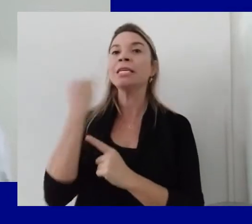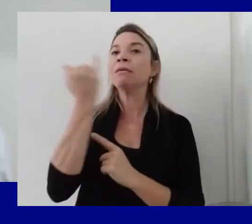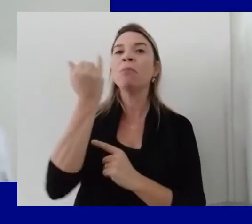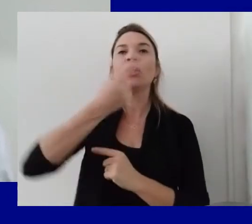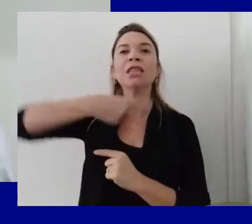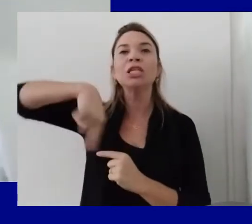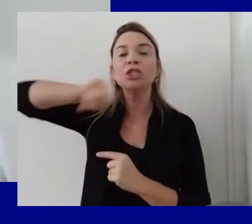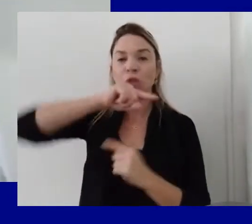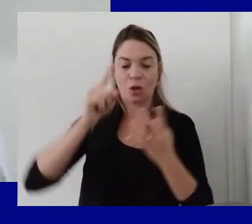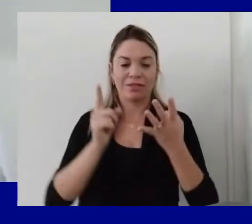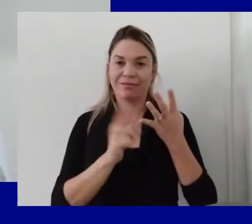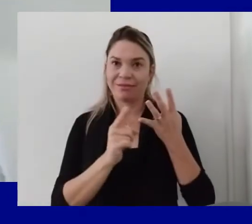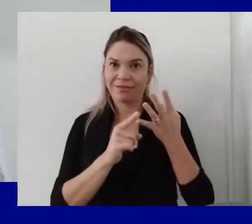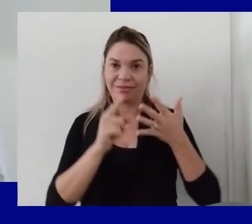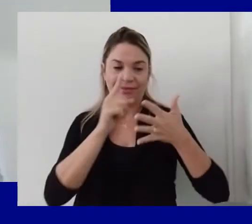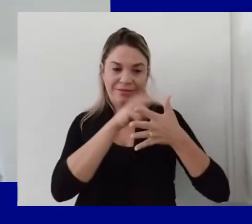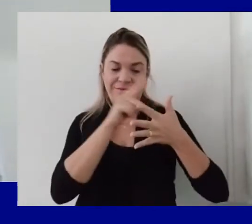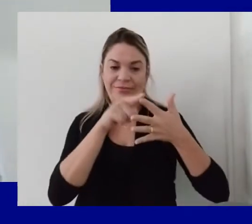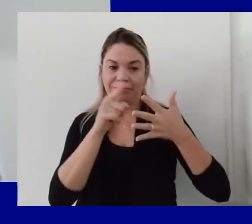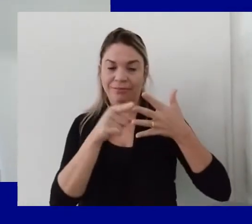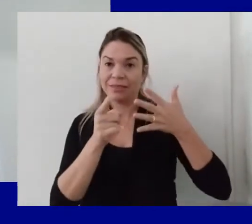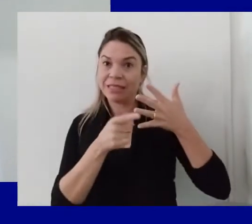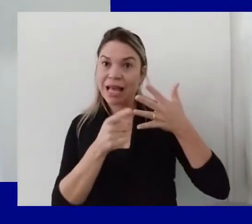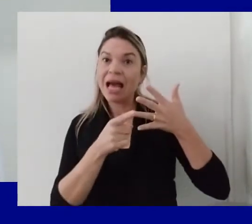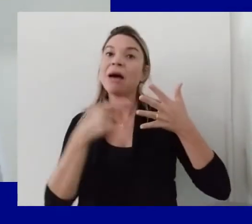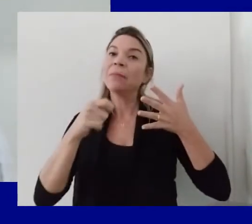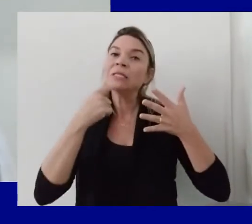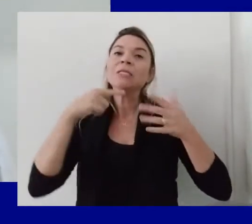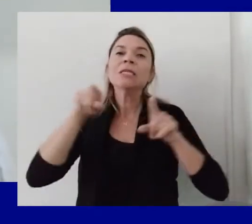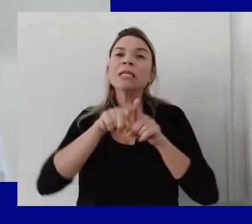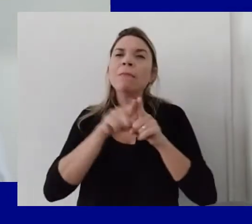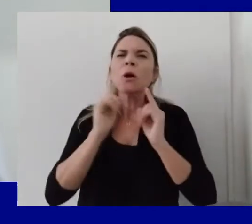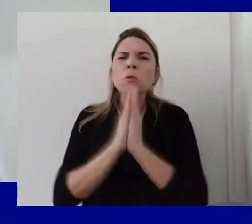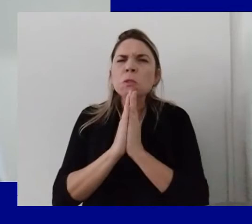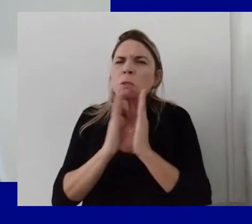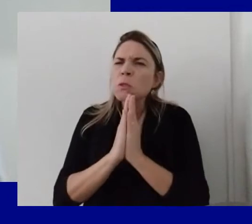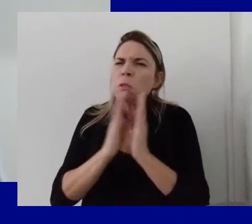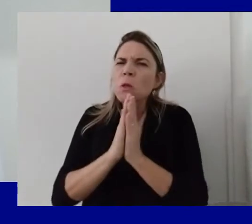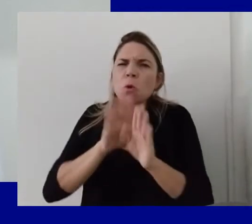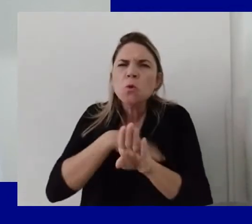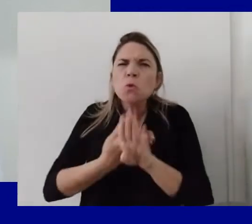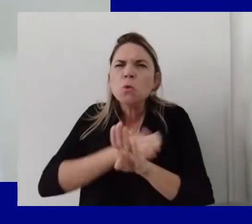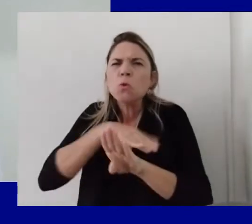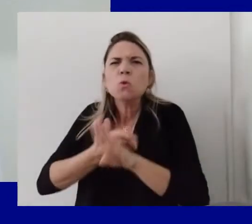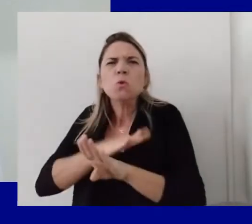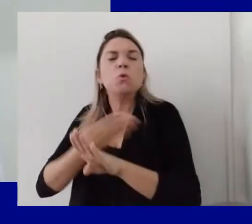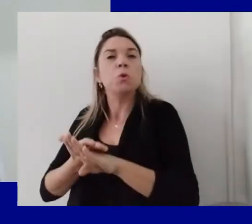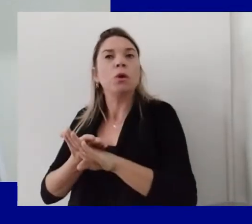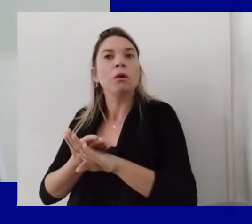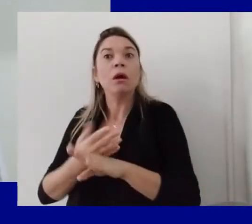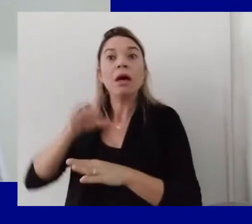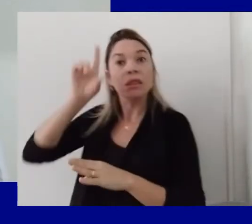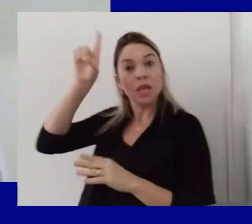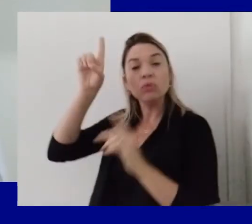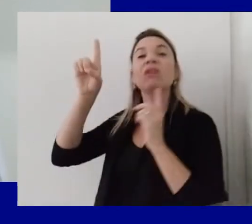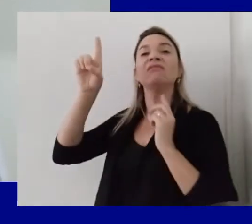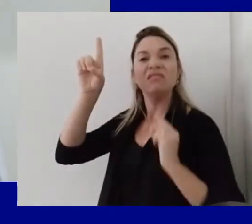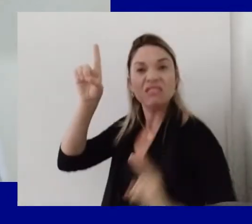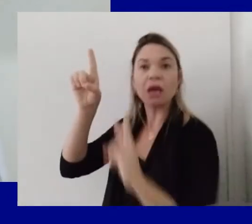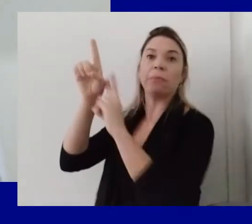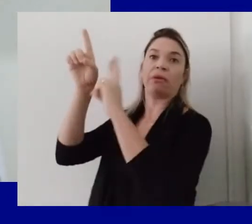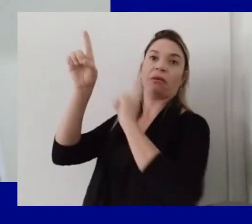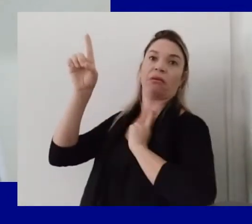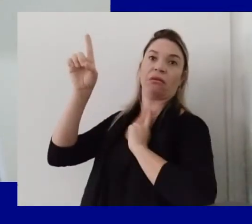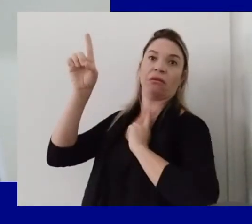com fé, deve ser então perseverante. Por quê? Deus sempre vai responder a nossa oração. Ele responde com um